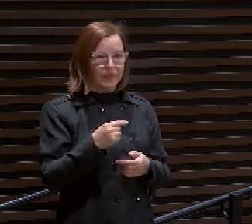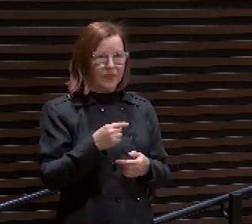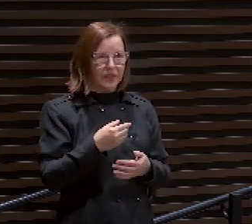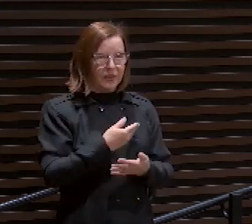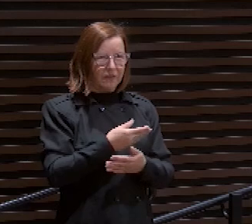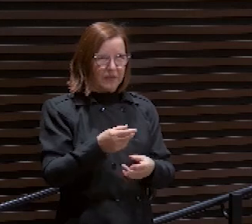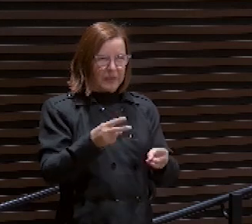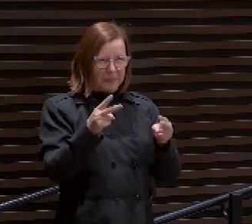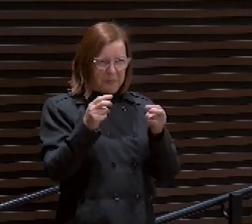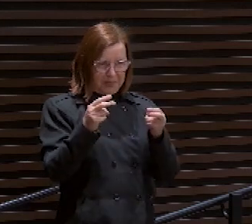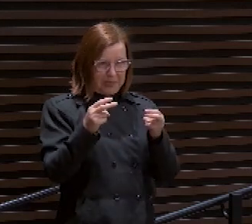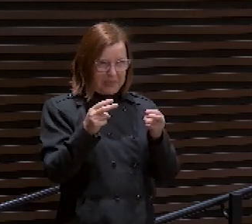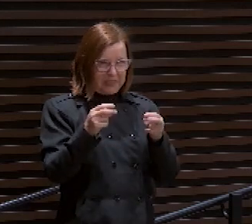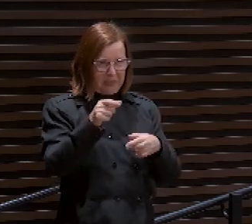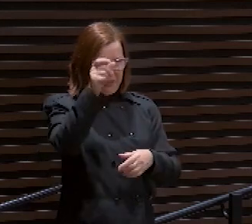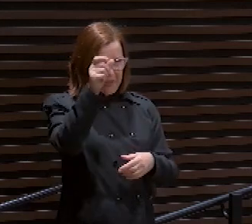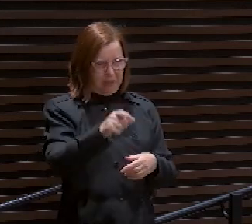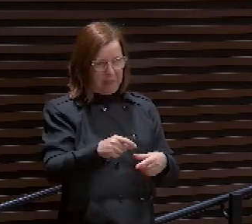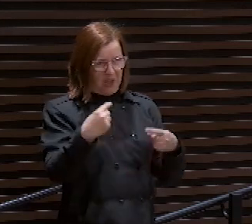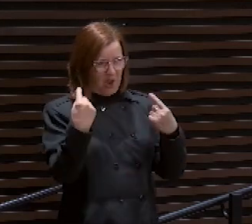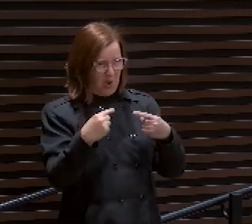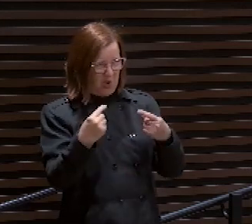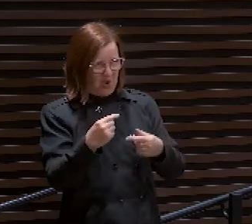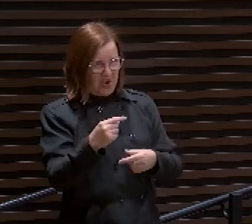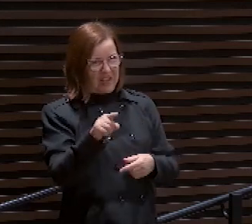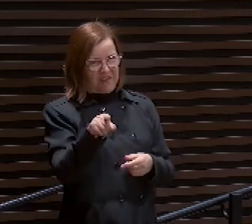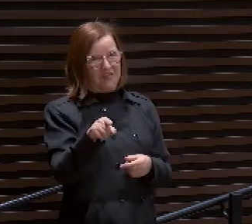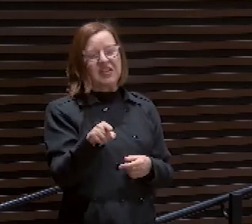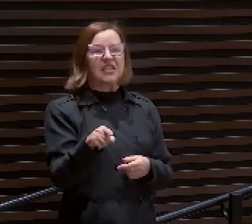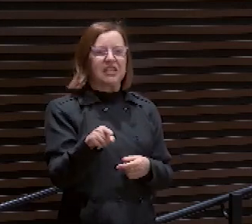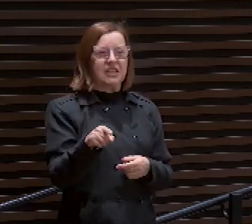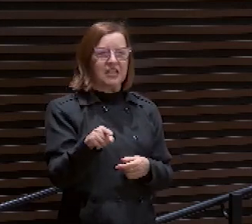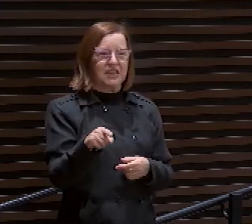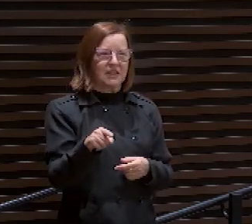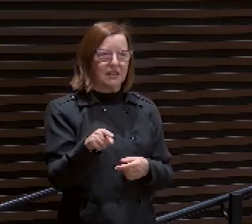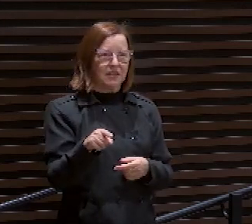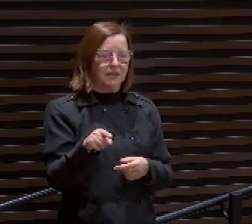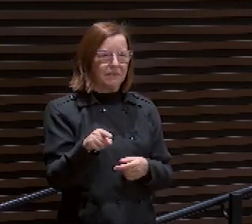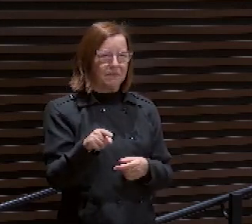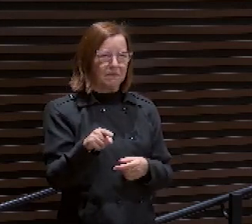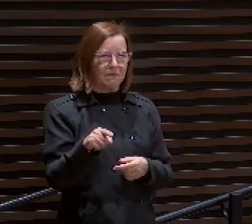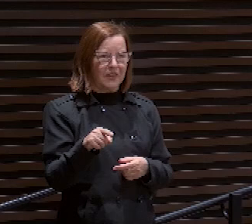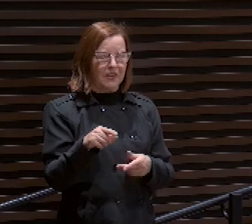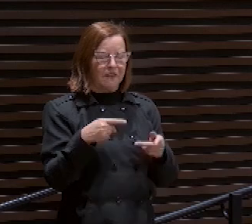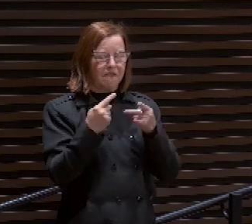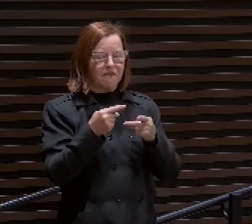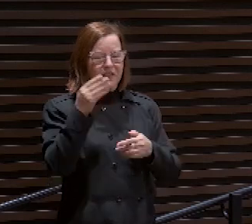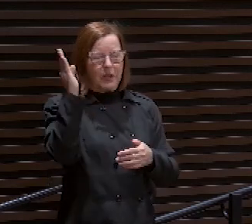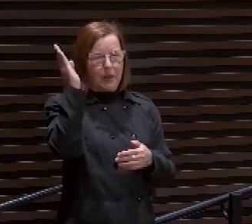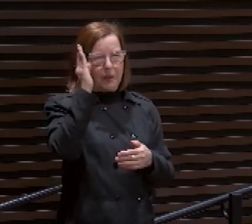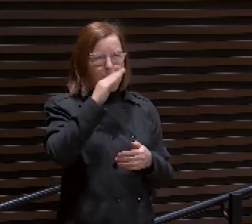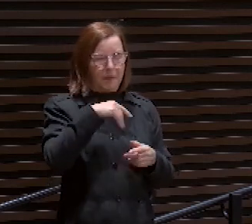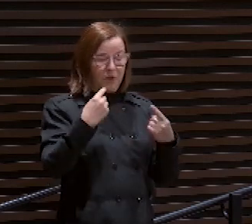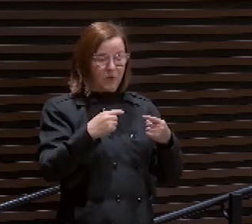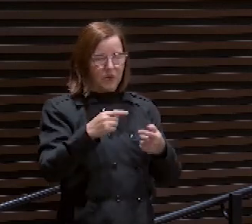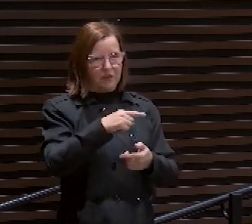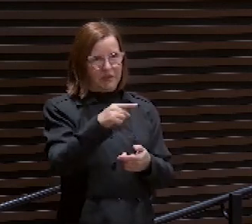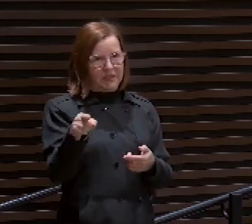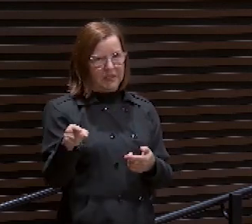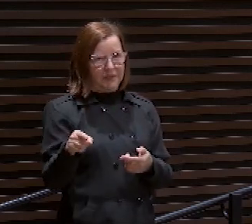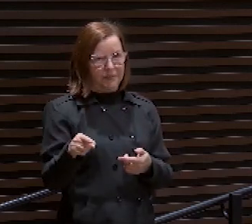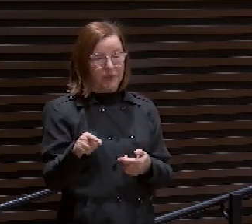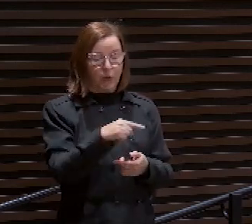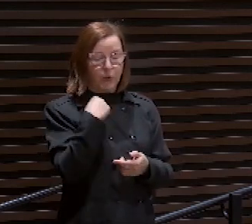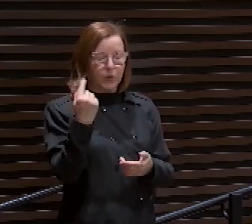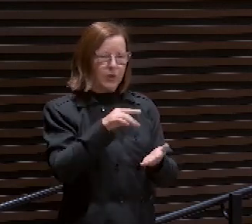torcendo contra. A pessoa te maldiz, te amaldiçoa. E os nossos inimigos também são aqueles que nos caluniam,